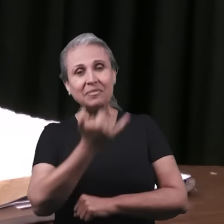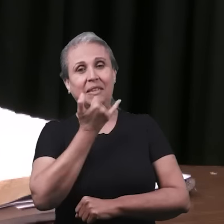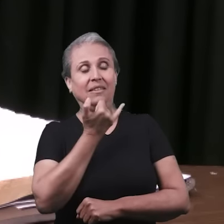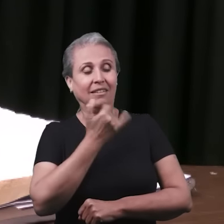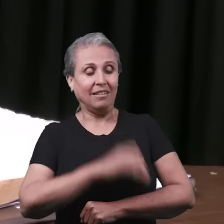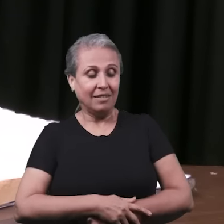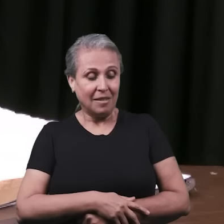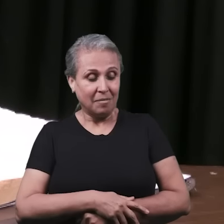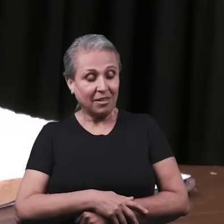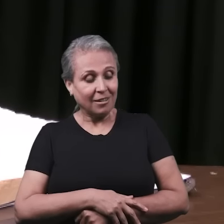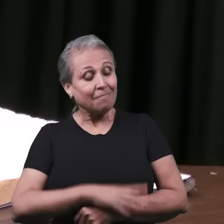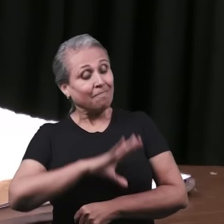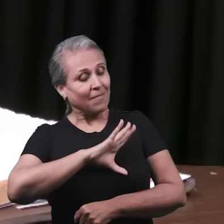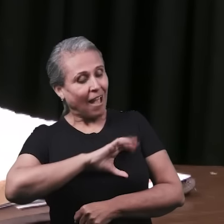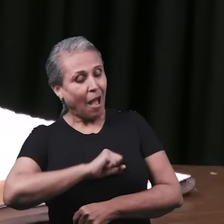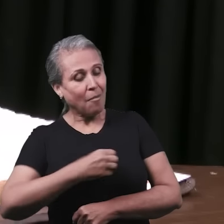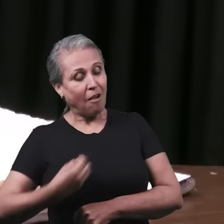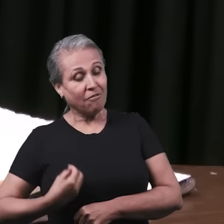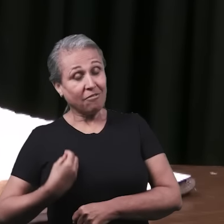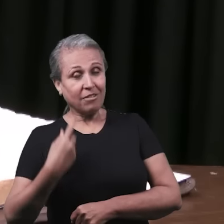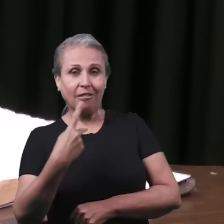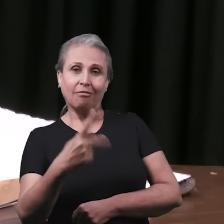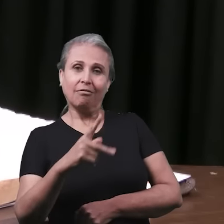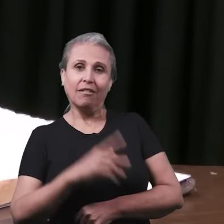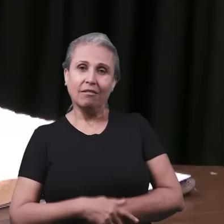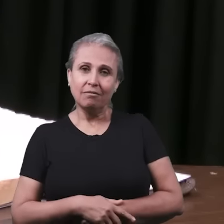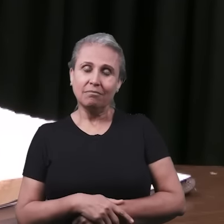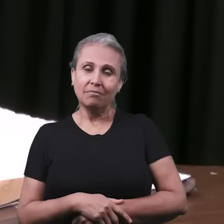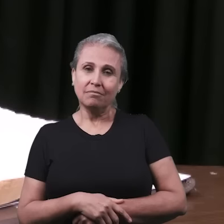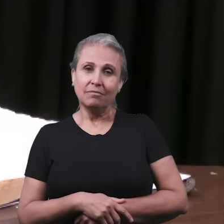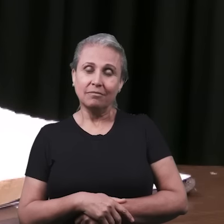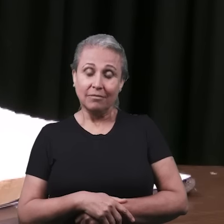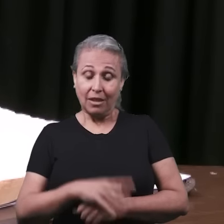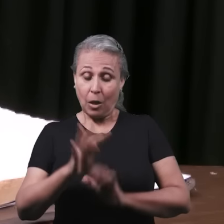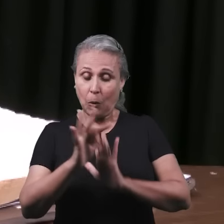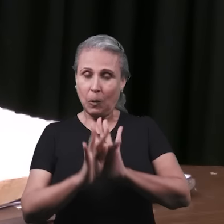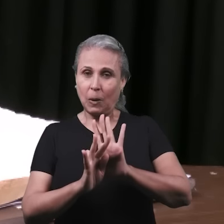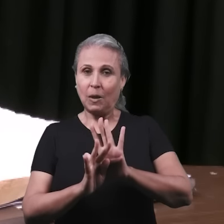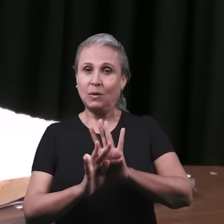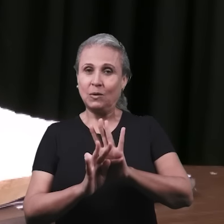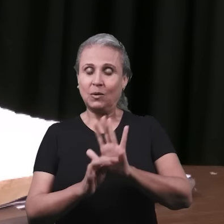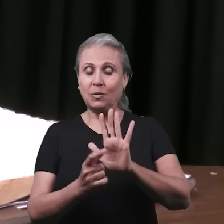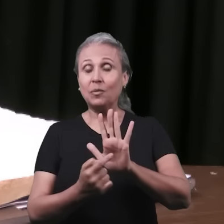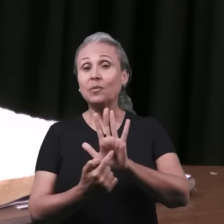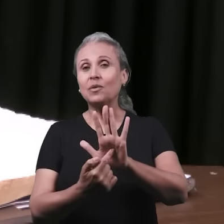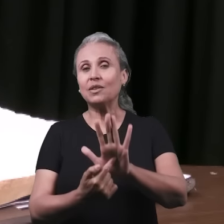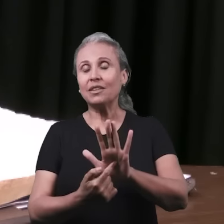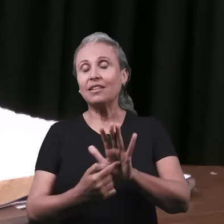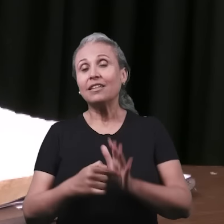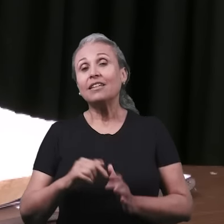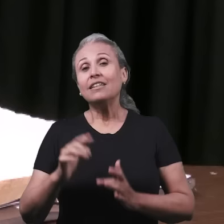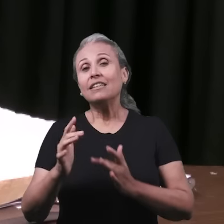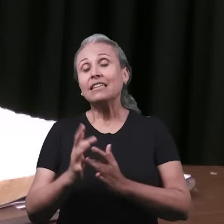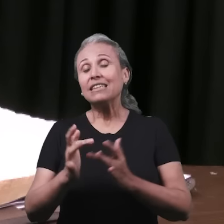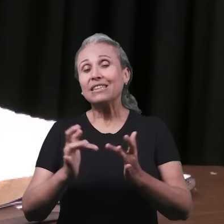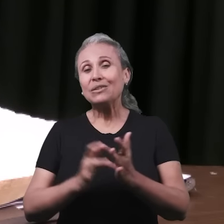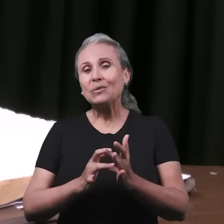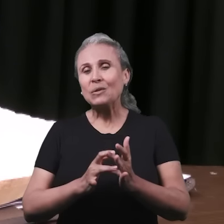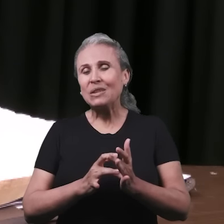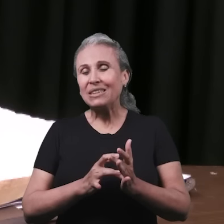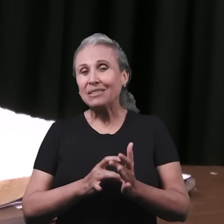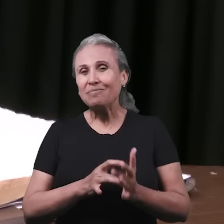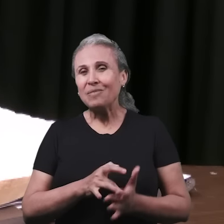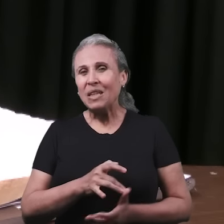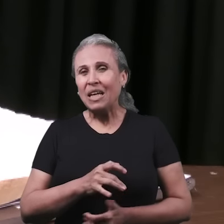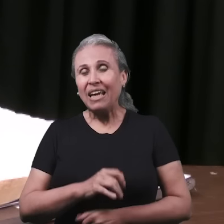de amar a vida de Judas Iscariotes. A palavra nos fala que o Senhor, ele abomina o